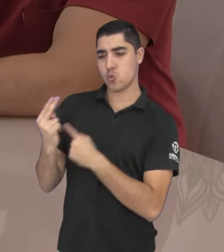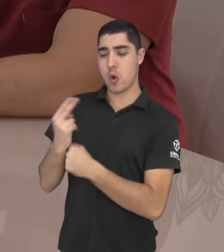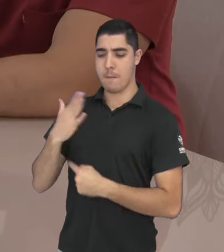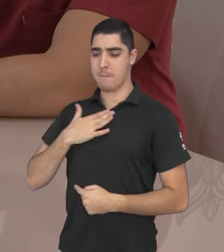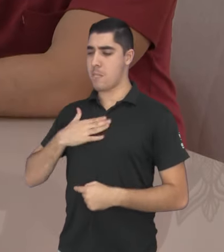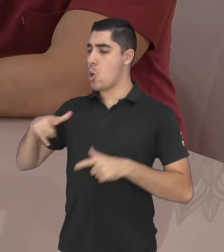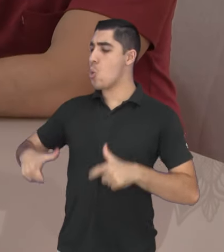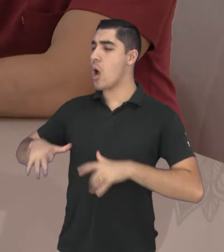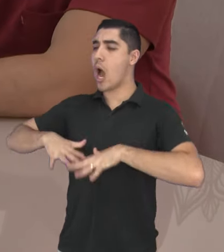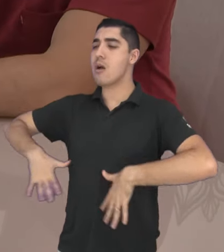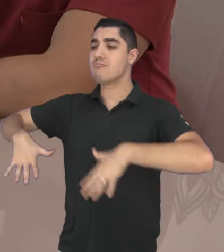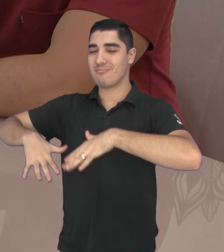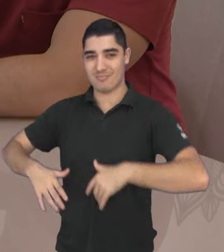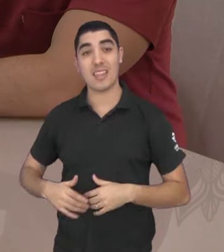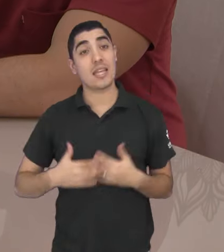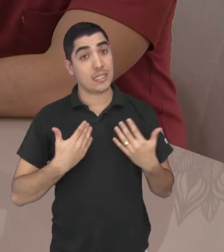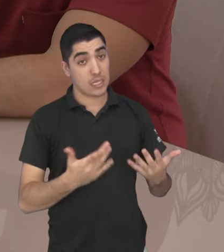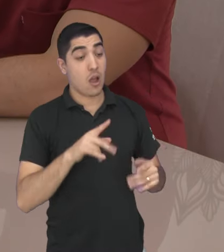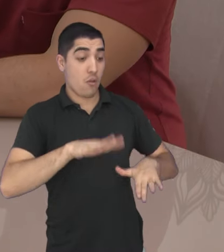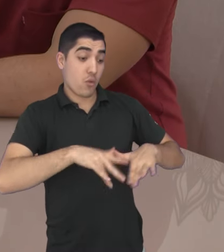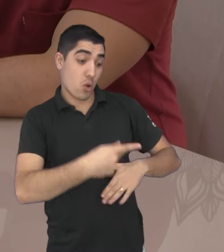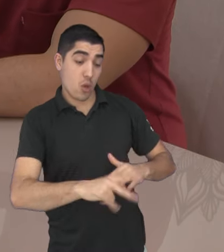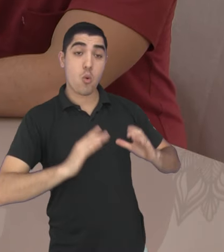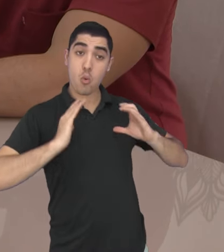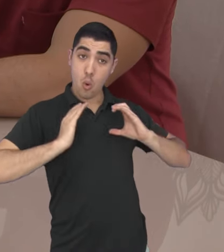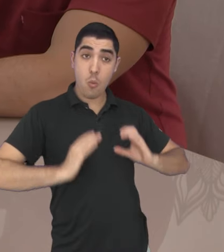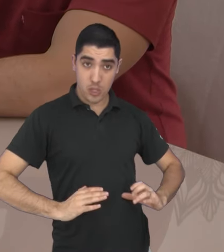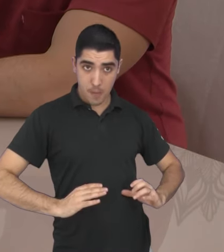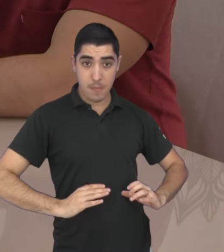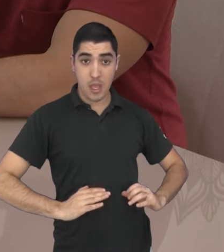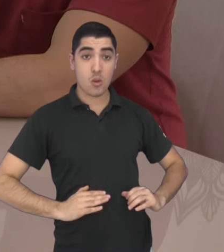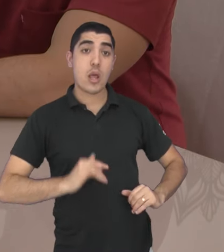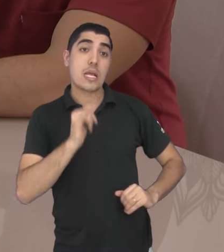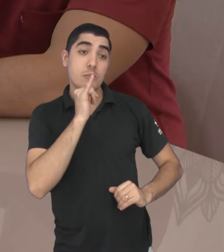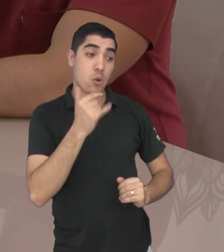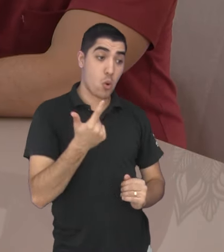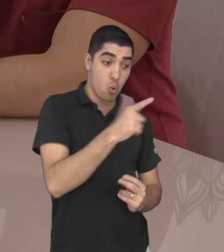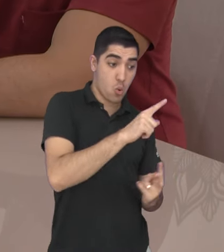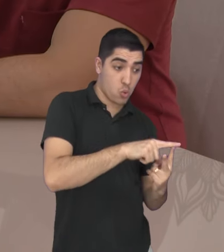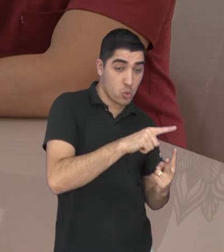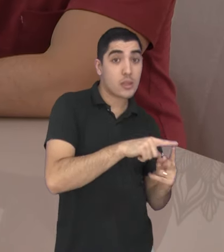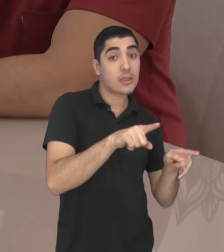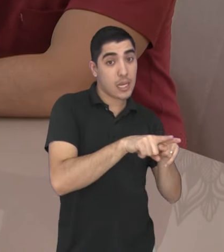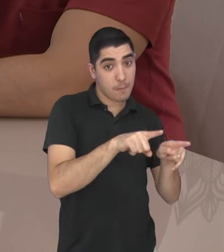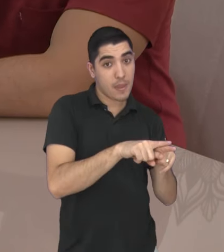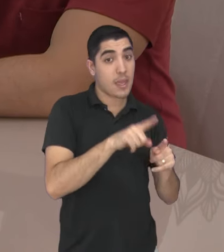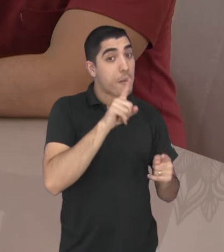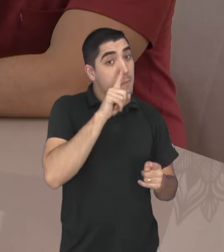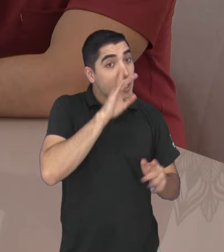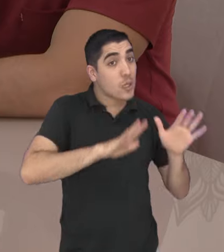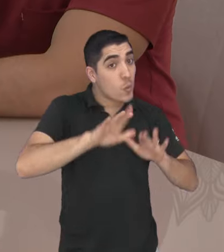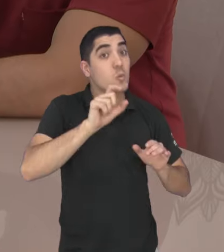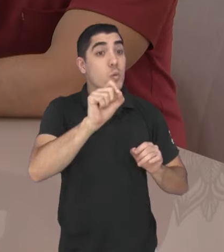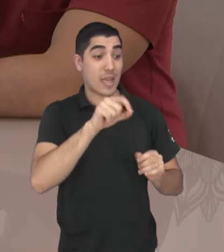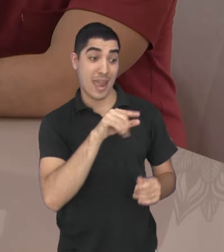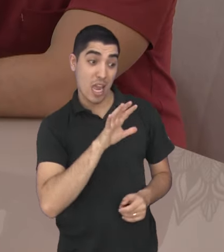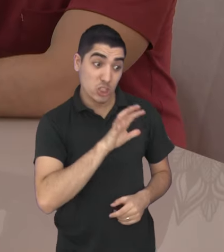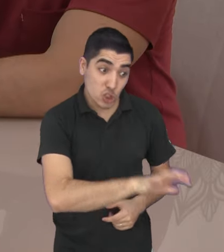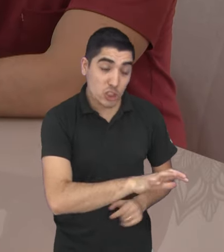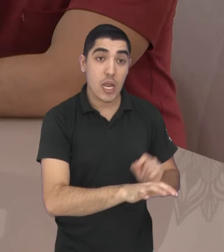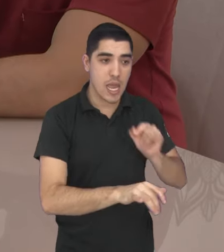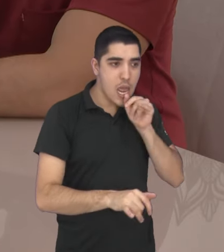que no comportamento natural da espécie, eles em vida livre, um é preso, outro é predador. É, então... E isso é